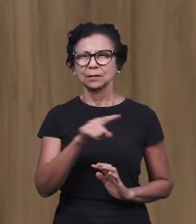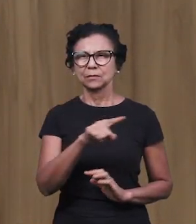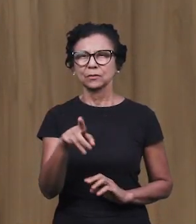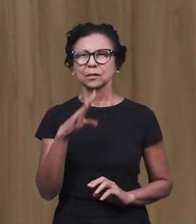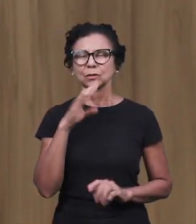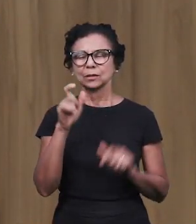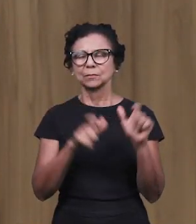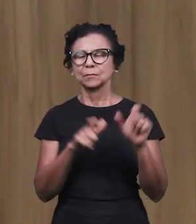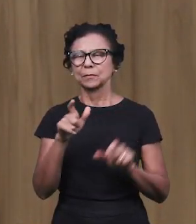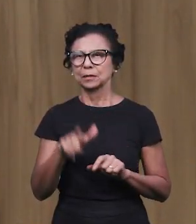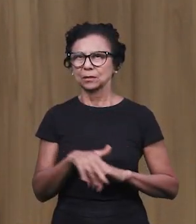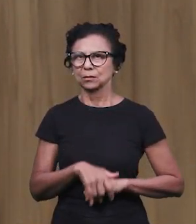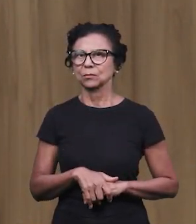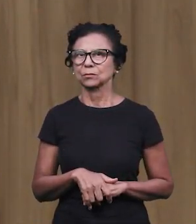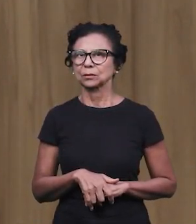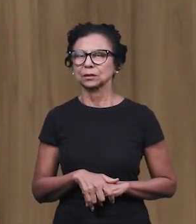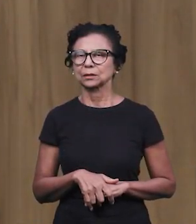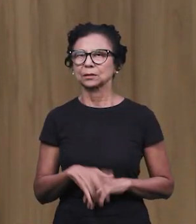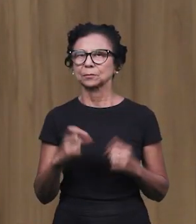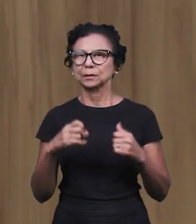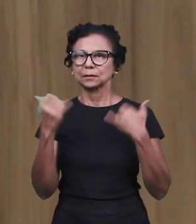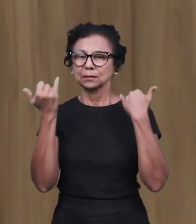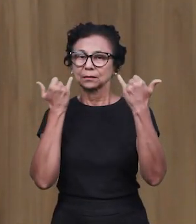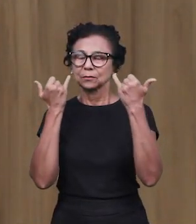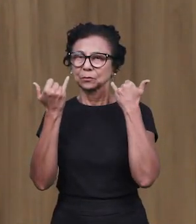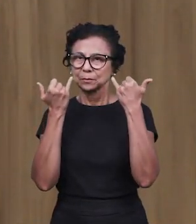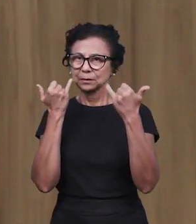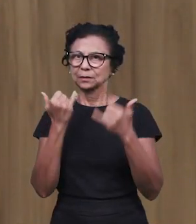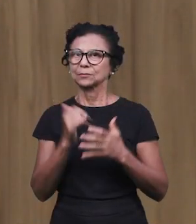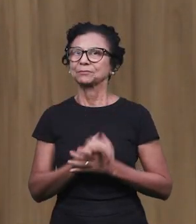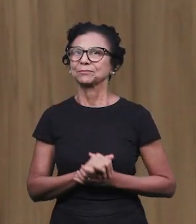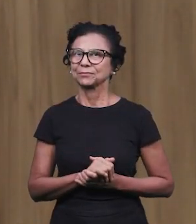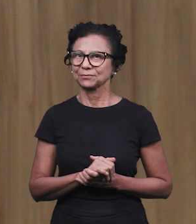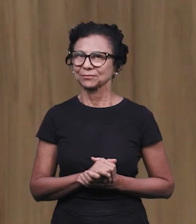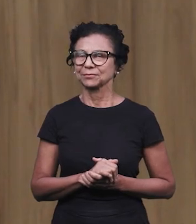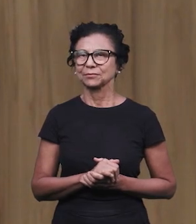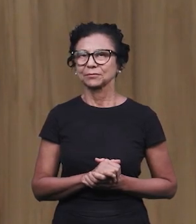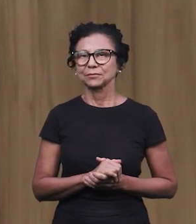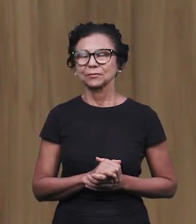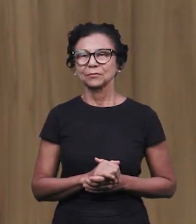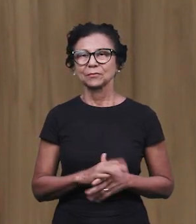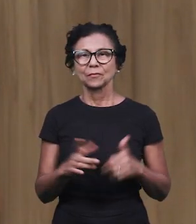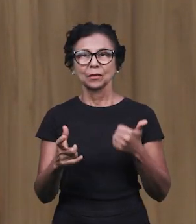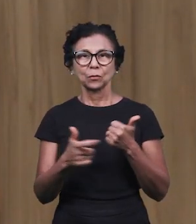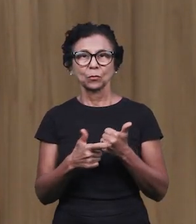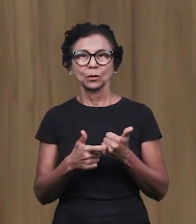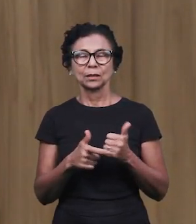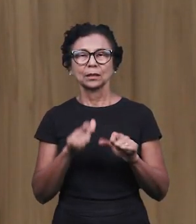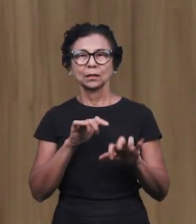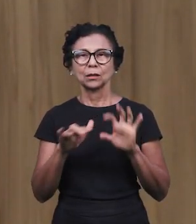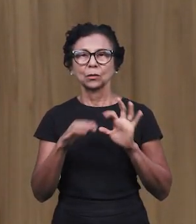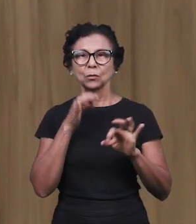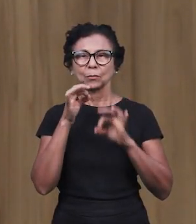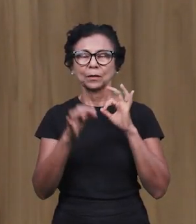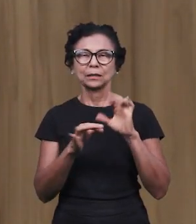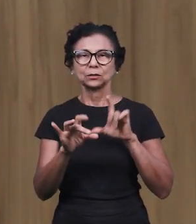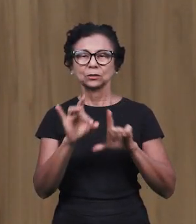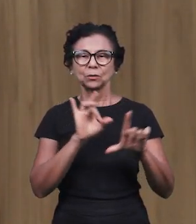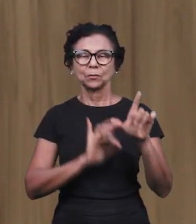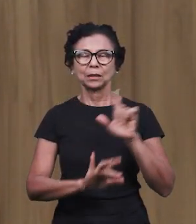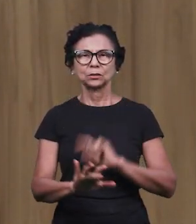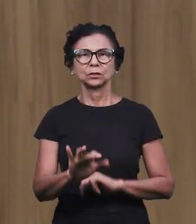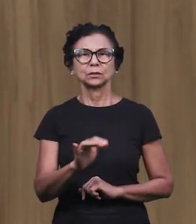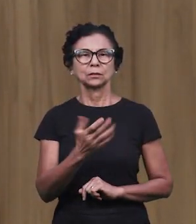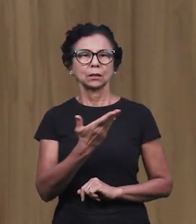que precisa saber desse conteúdo. Então faz o seguinte, curta, comente e compartilhe esse link para as pessoas,